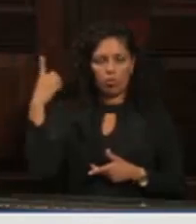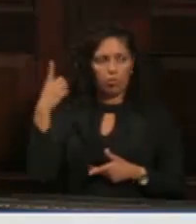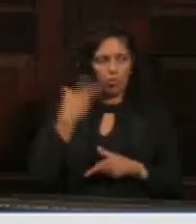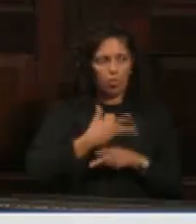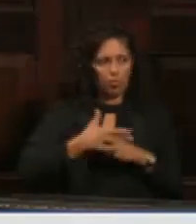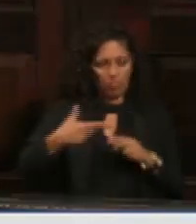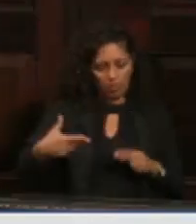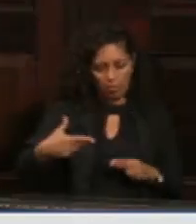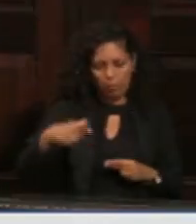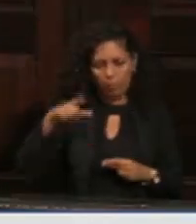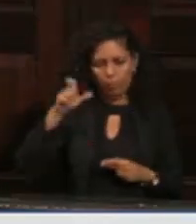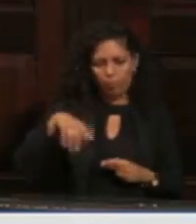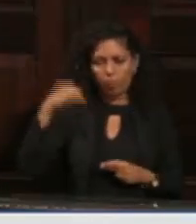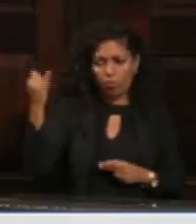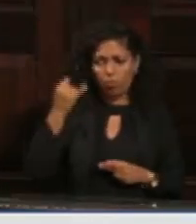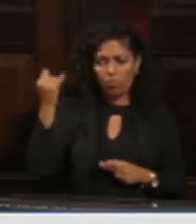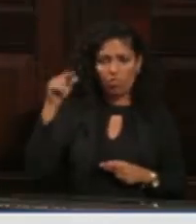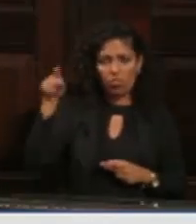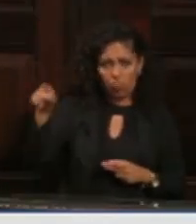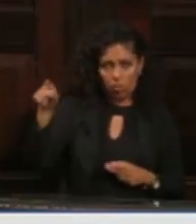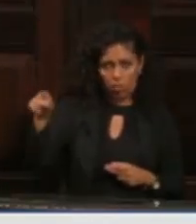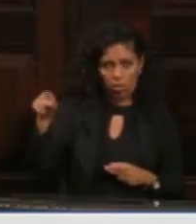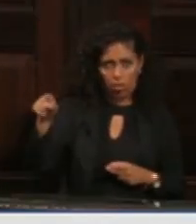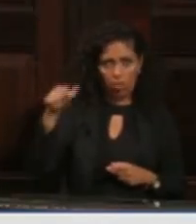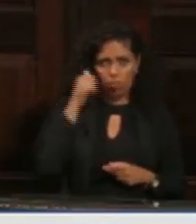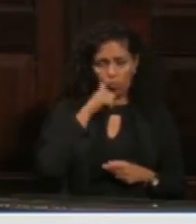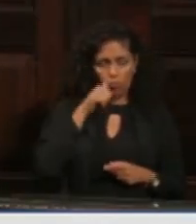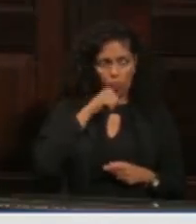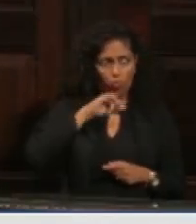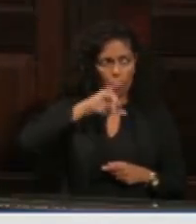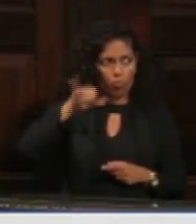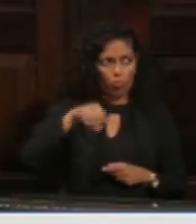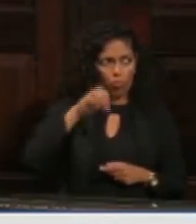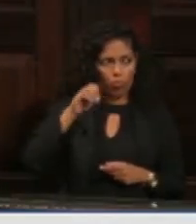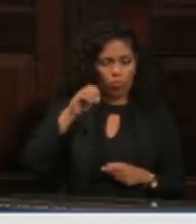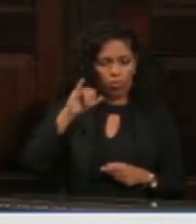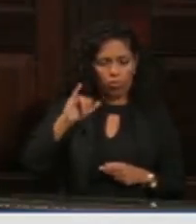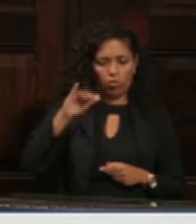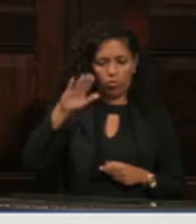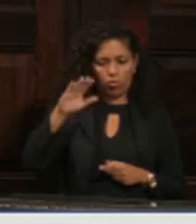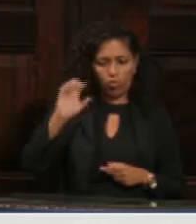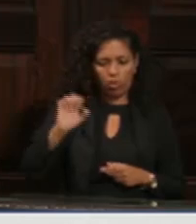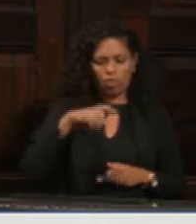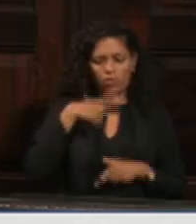por exemplo, em acompanhar de perto por que várias leis federais